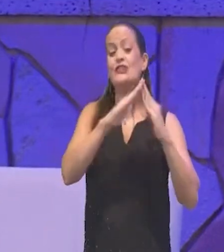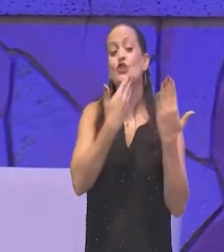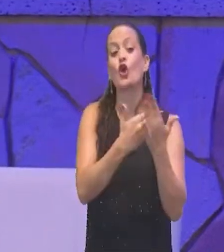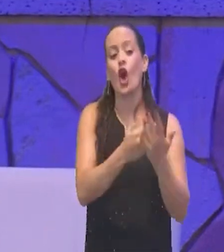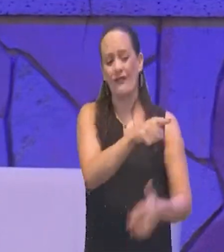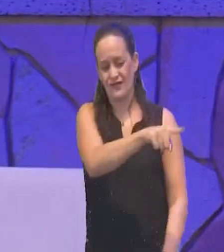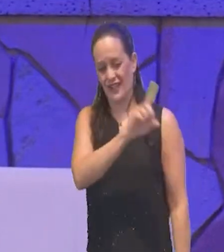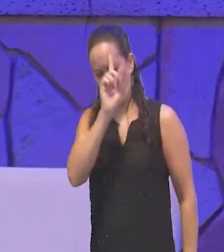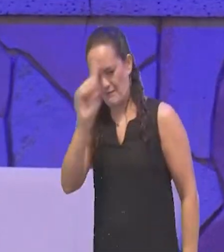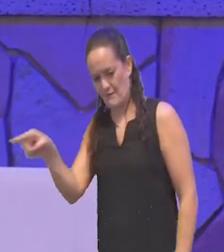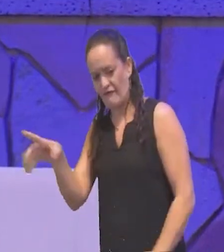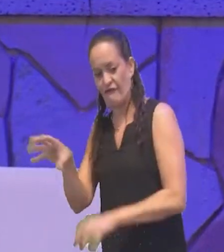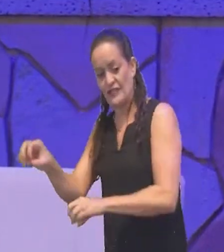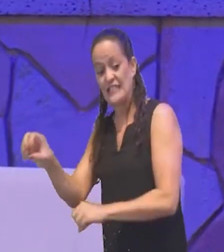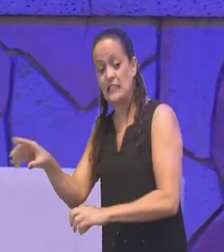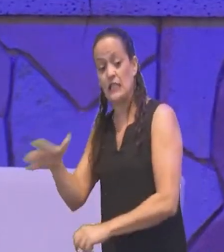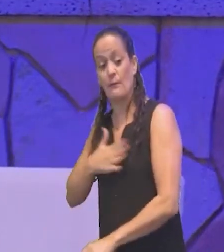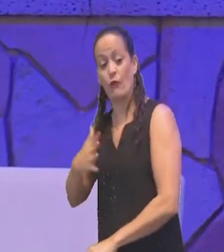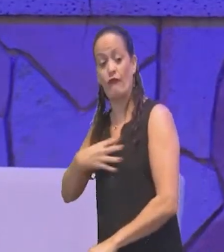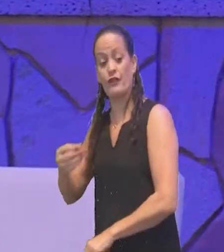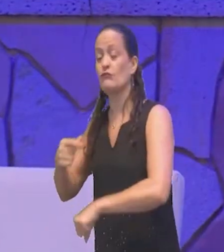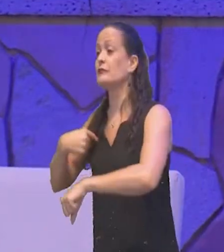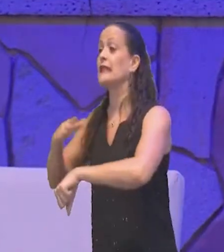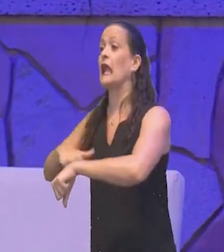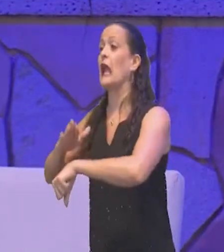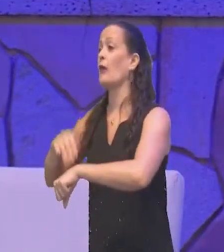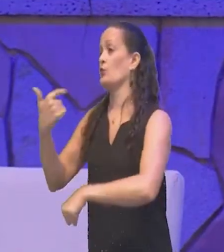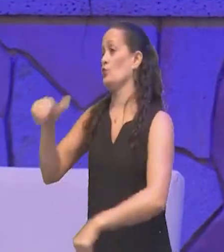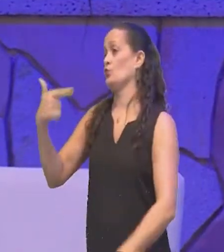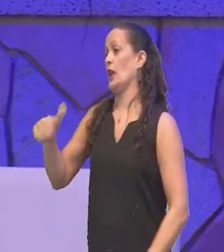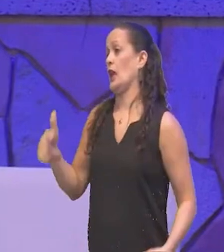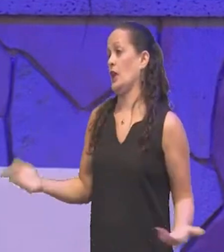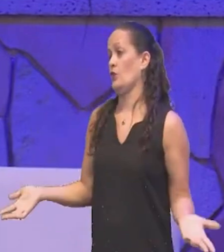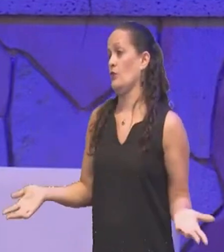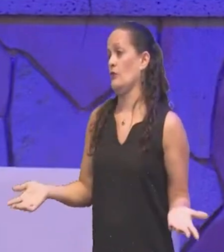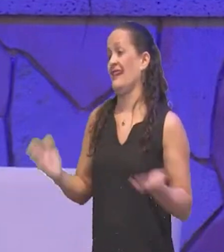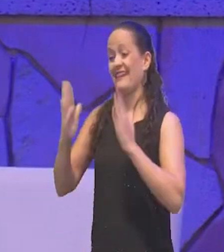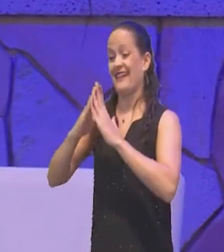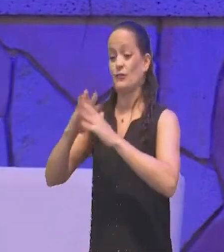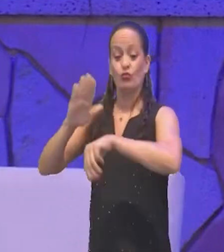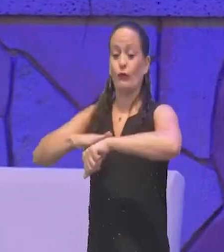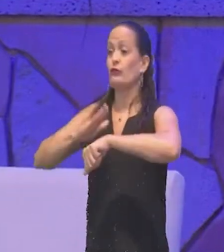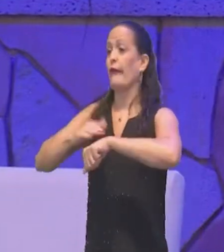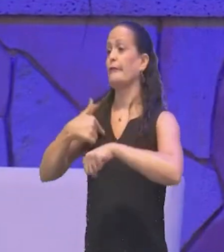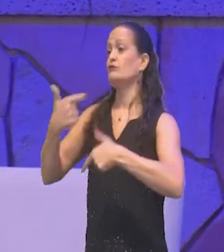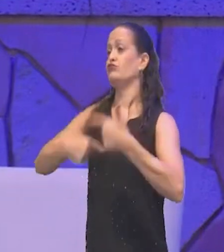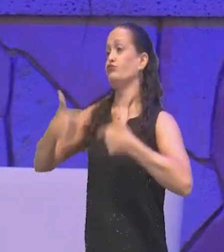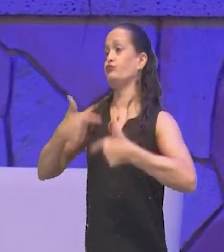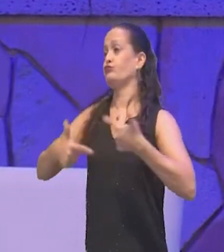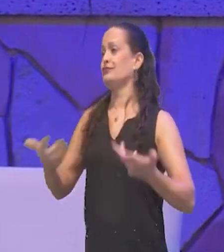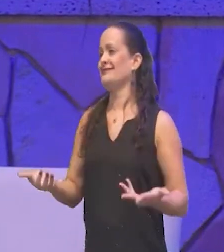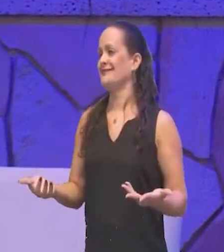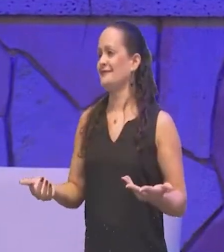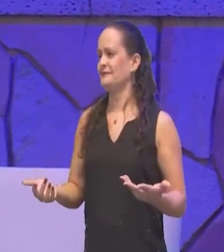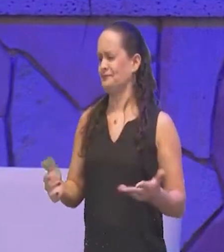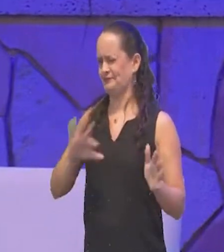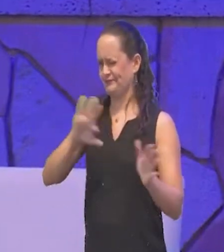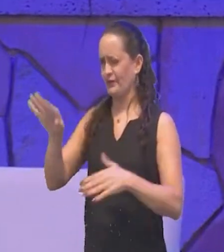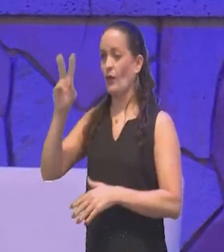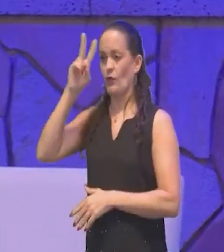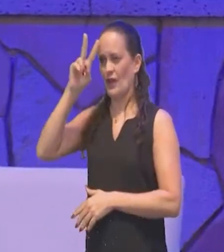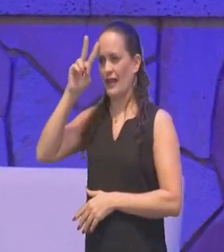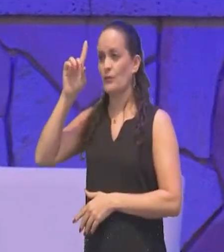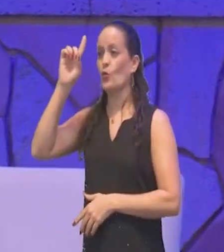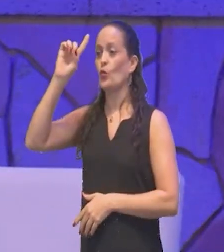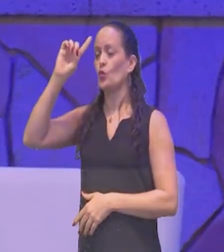que precisaria e que precisa ser exercida dentro de casa. Ouvi, há tempos atrás, um diretor de escola que veio